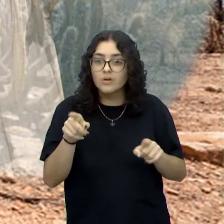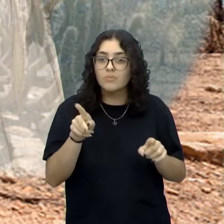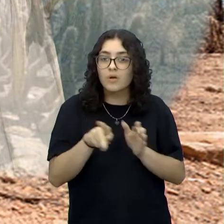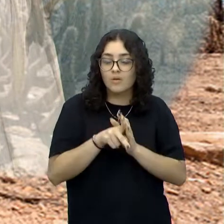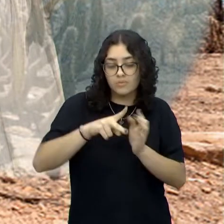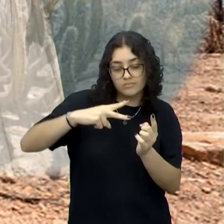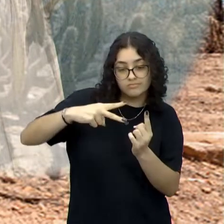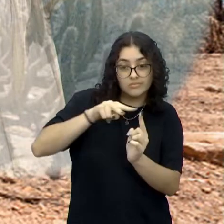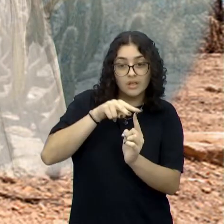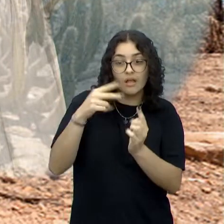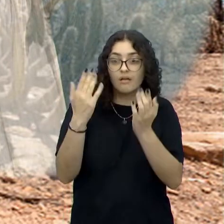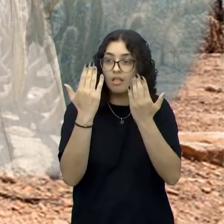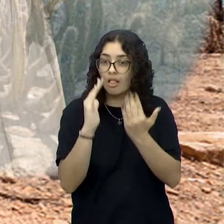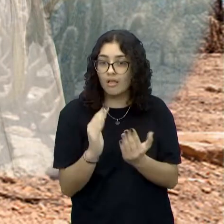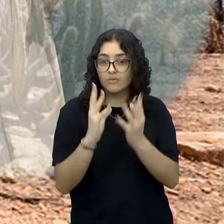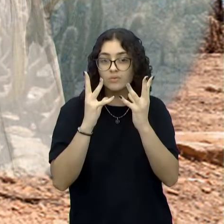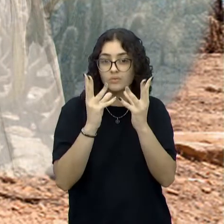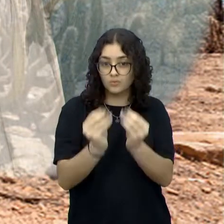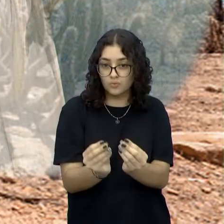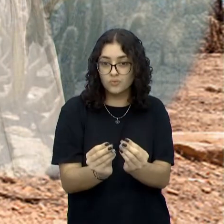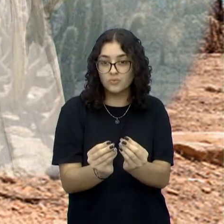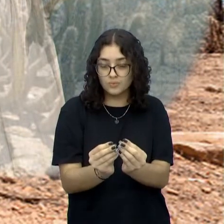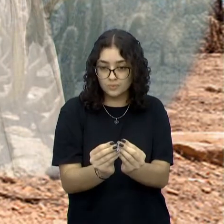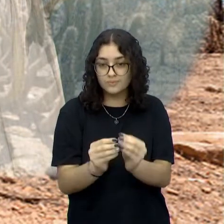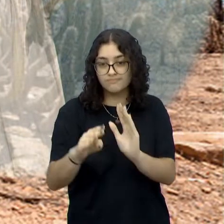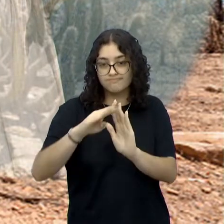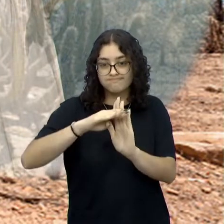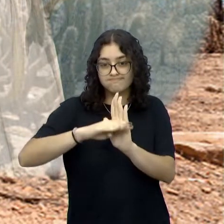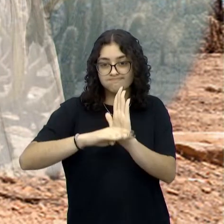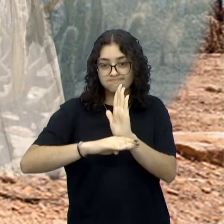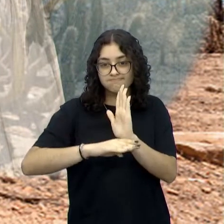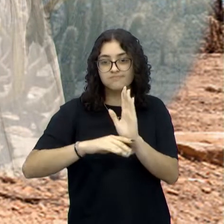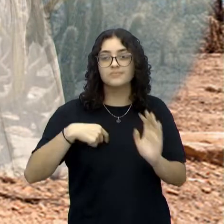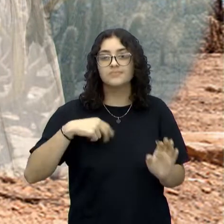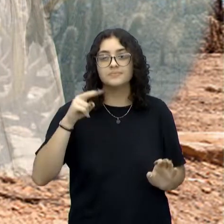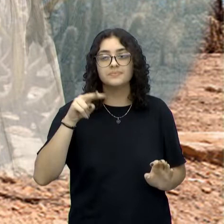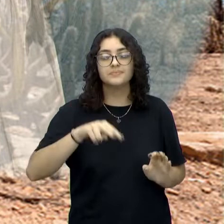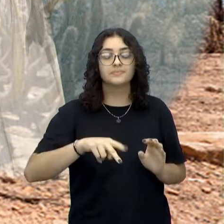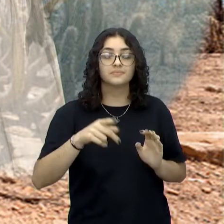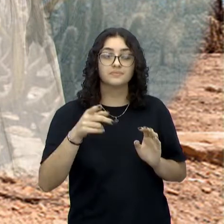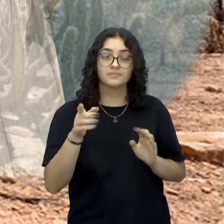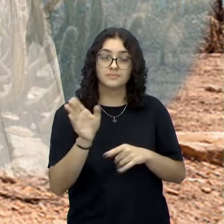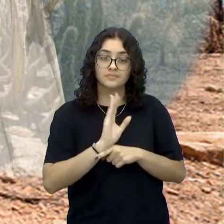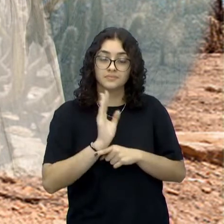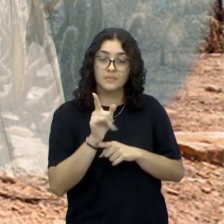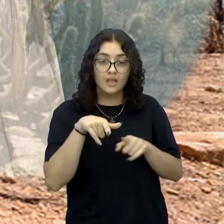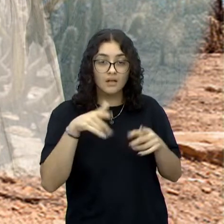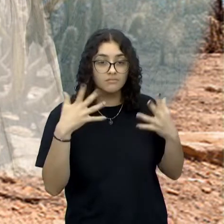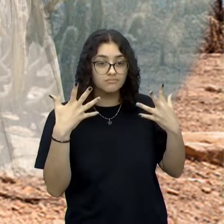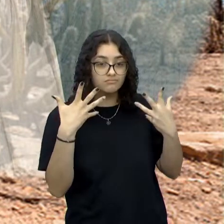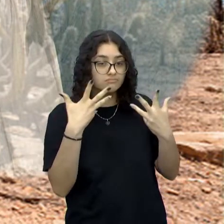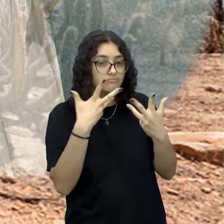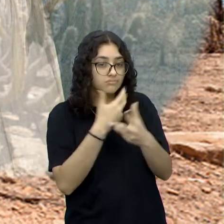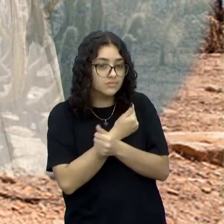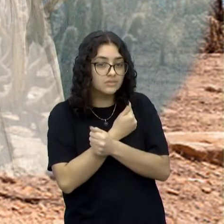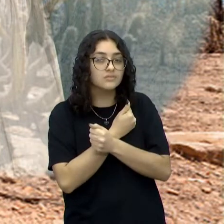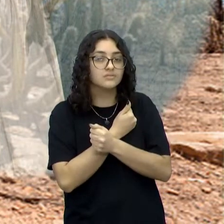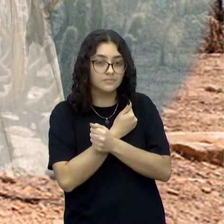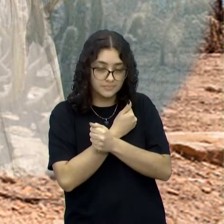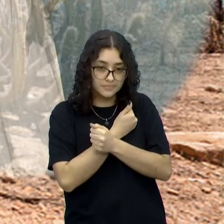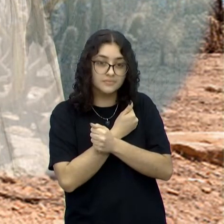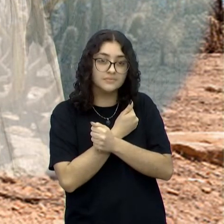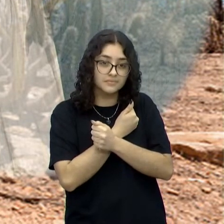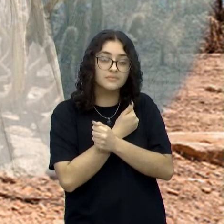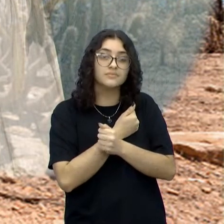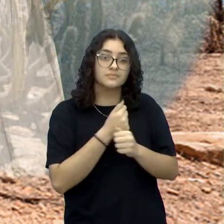de vista analisando cada etapa. Então, nessa resenha eu apontei que o filme é uma obra maravilhosa, considerando globalmente assim,